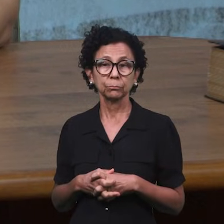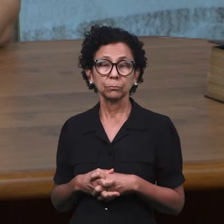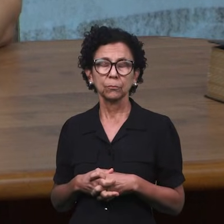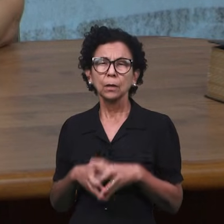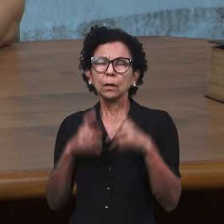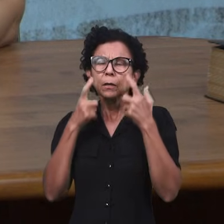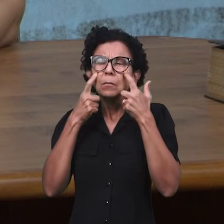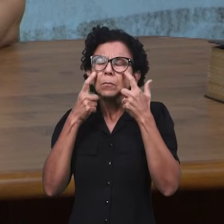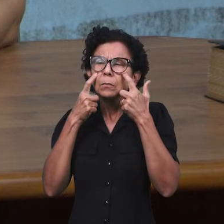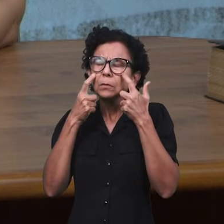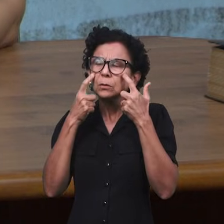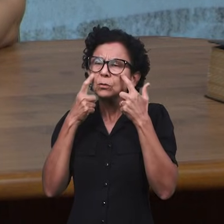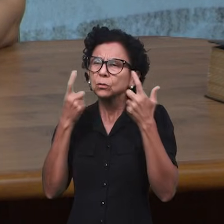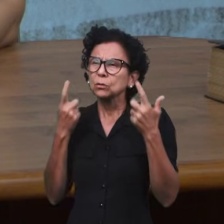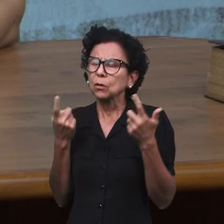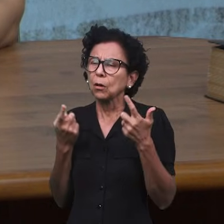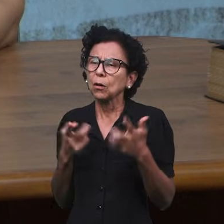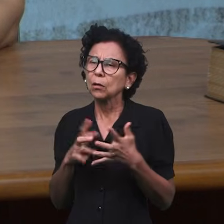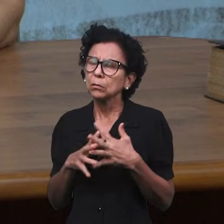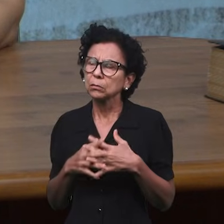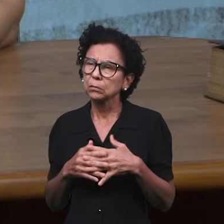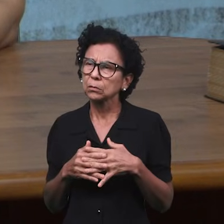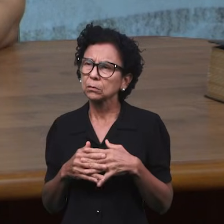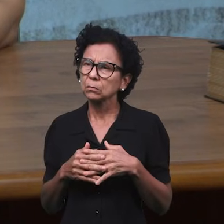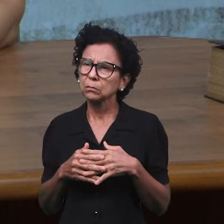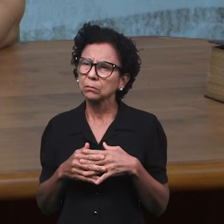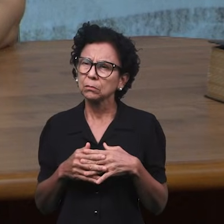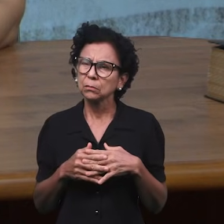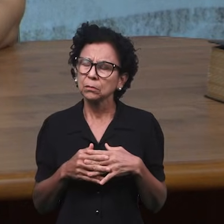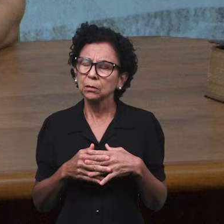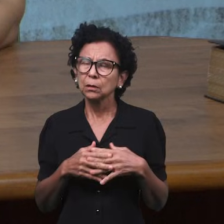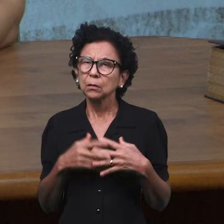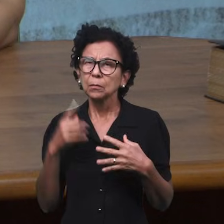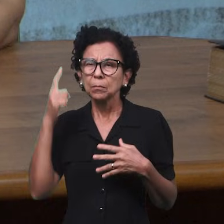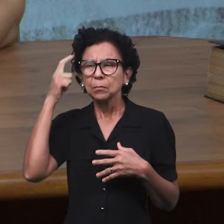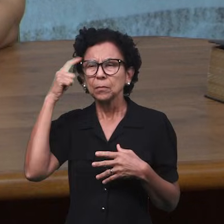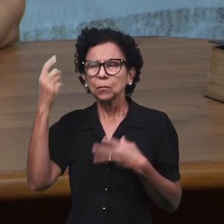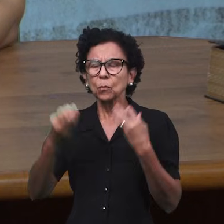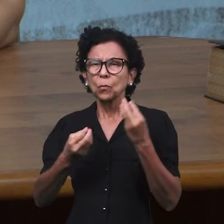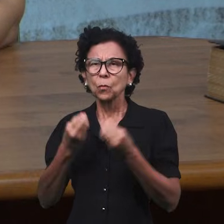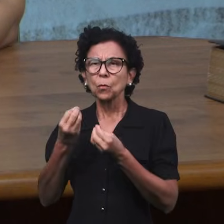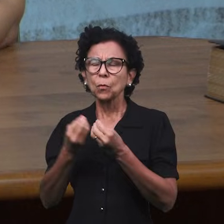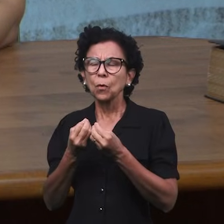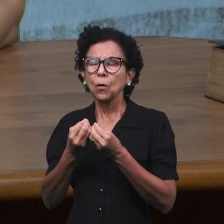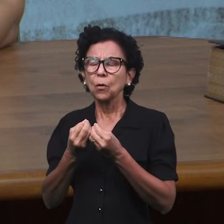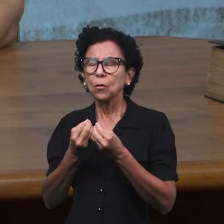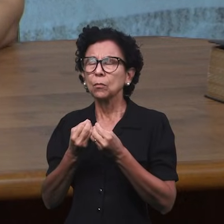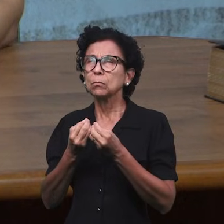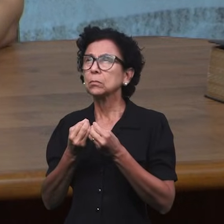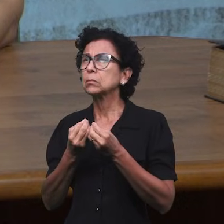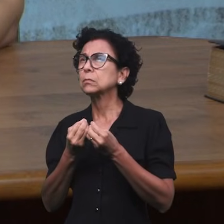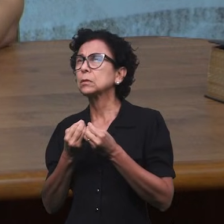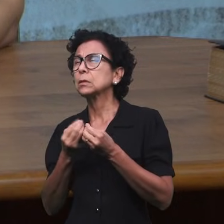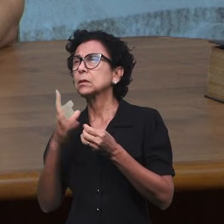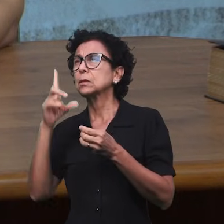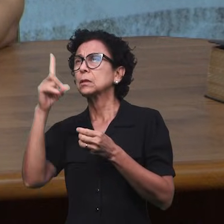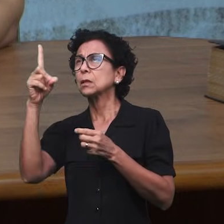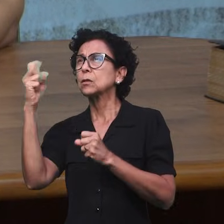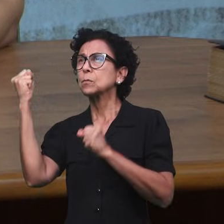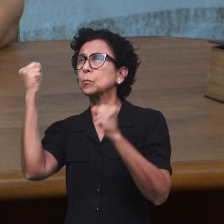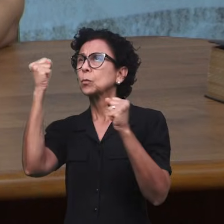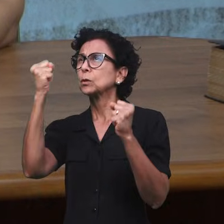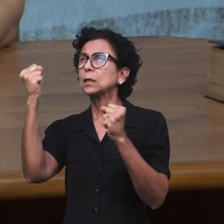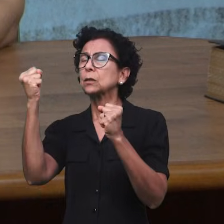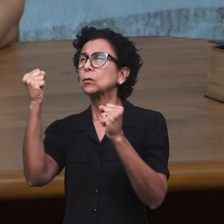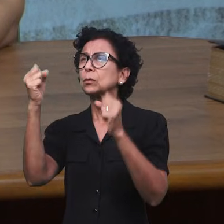qual seria a parte de Deus vinda de cima, ou a herança do Todo-Poderoso desde as